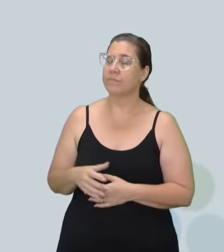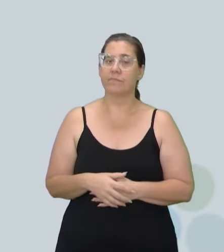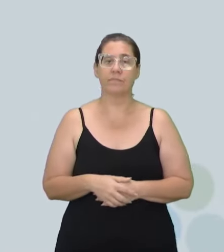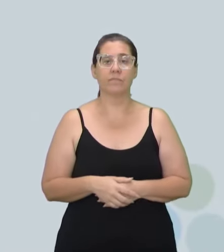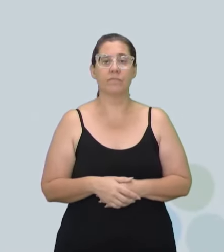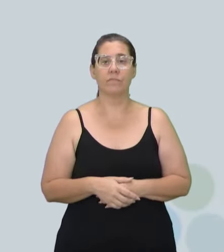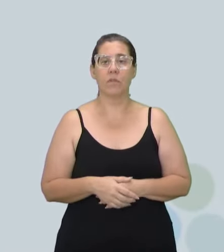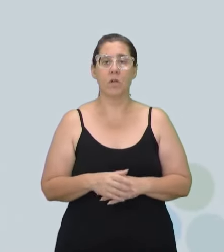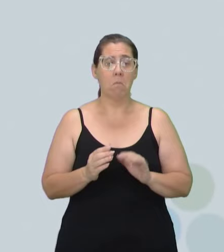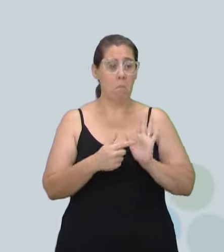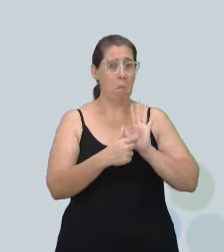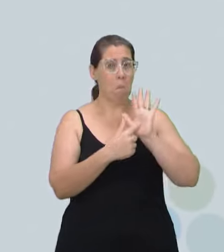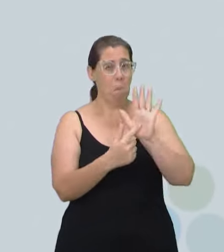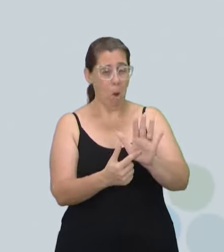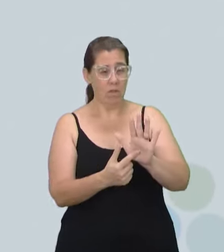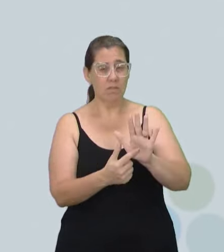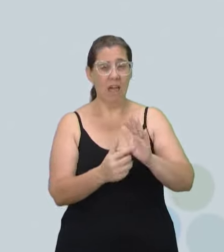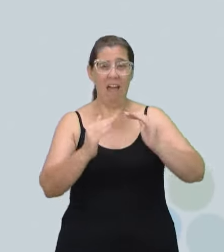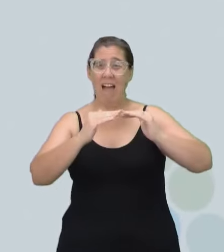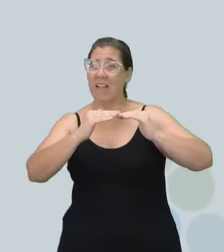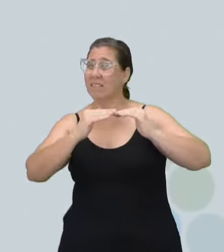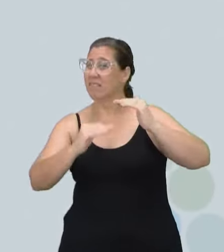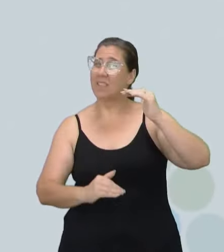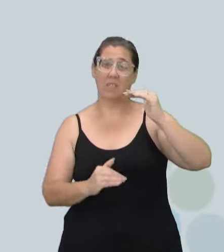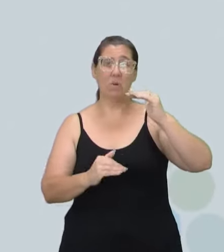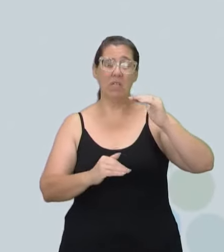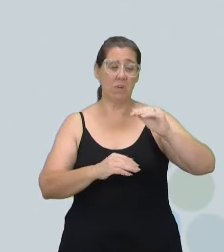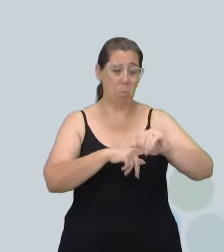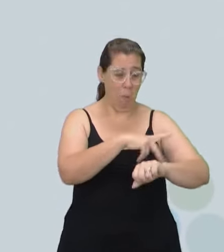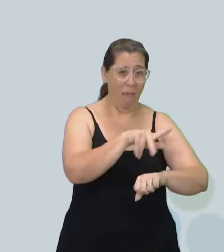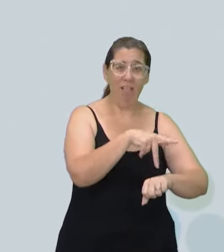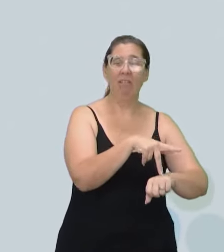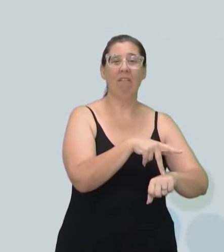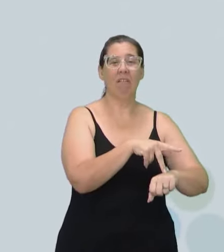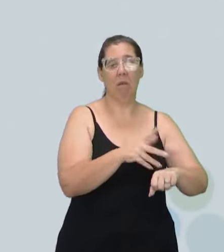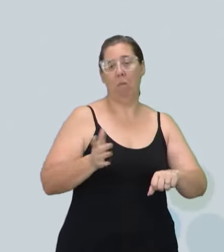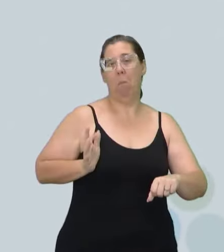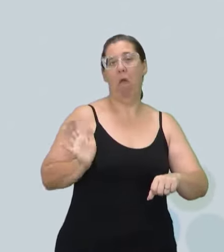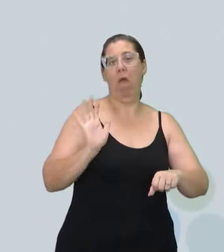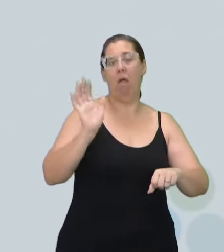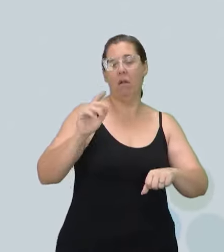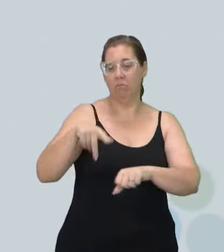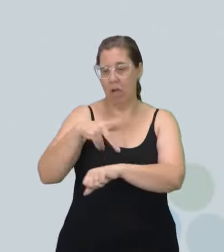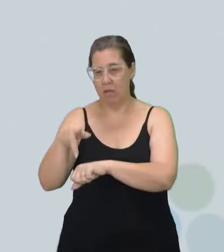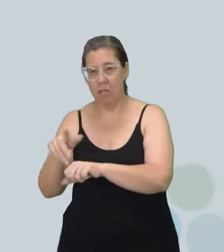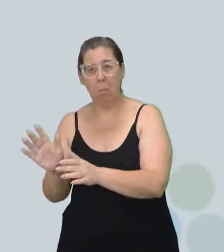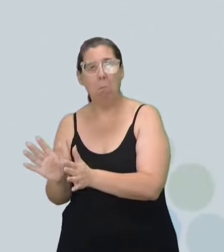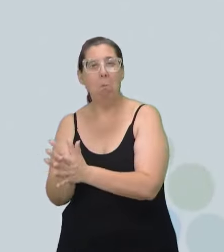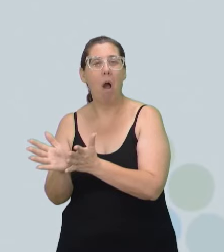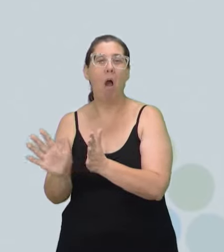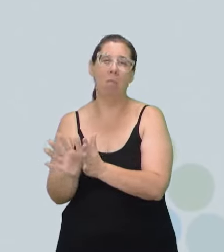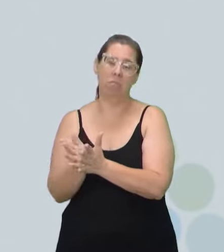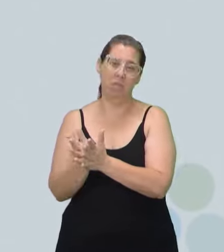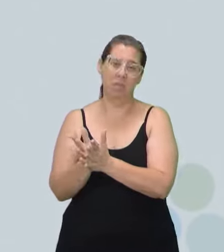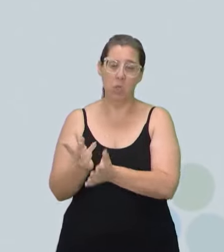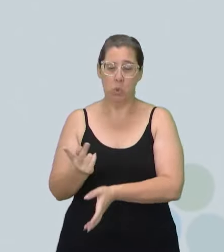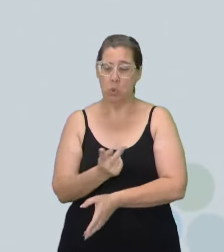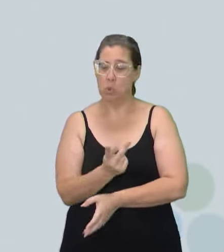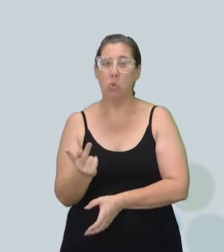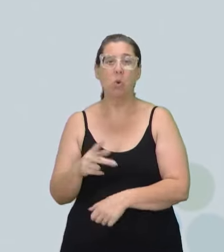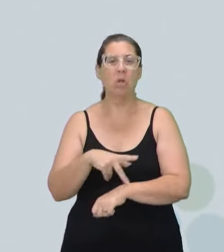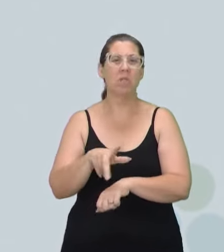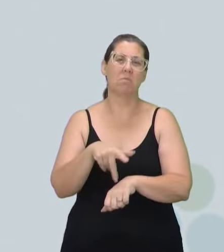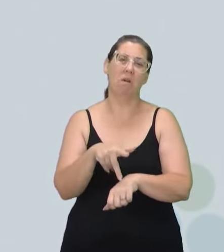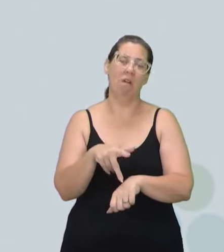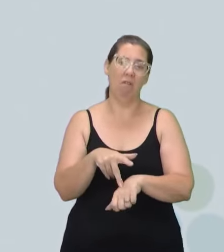Enfatizam o fenômeno da desigualdade entre países ricos e países pobres, e no interior desses mesmos países,